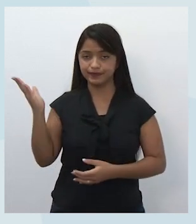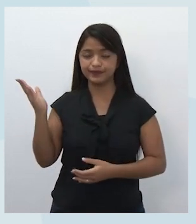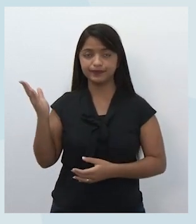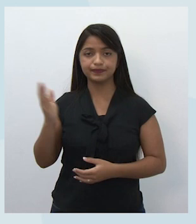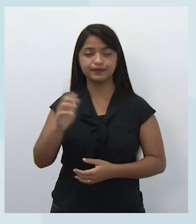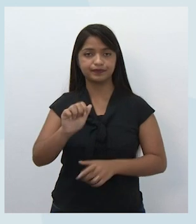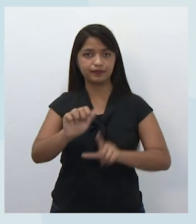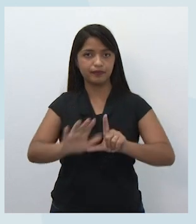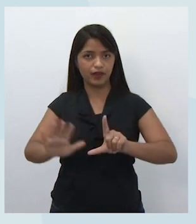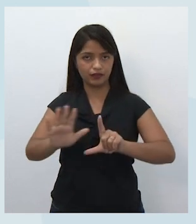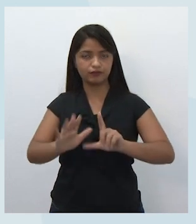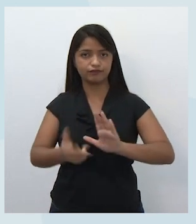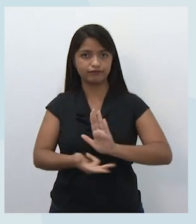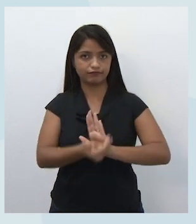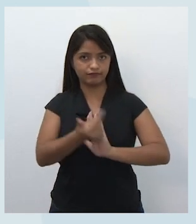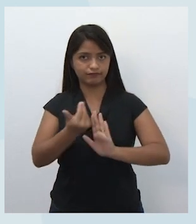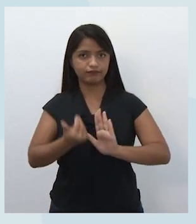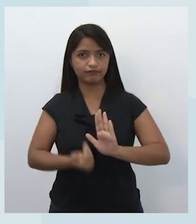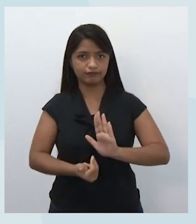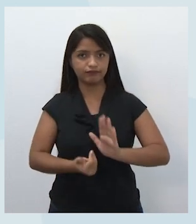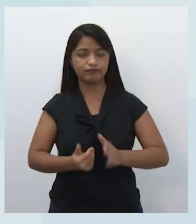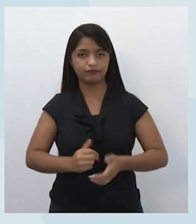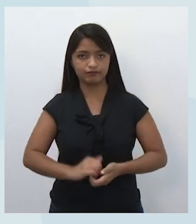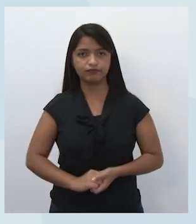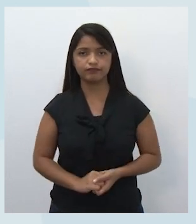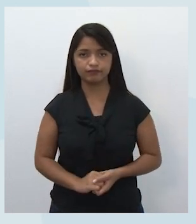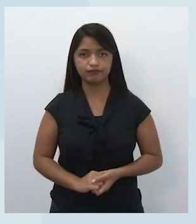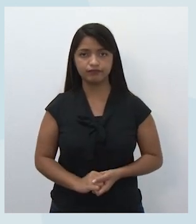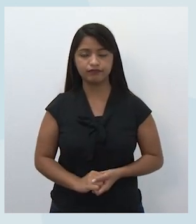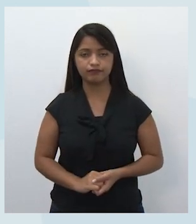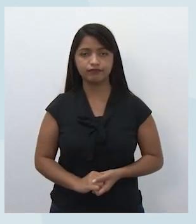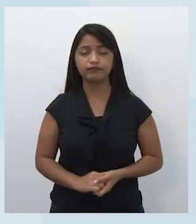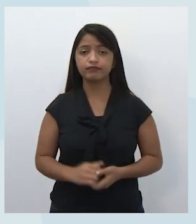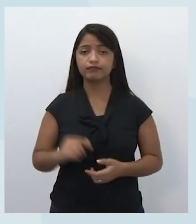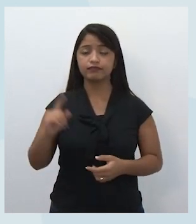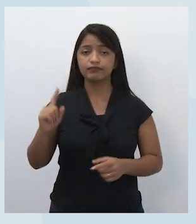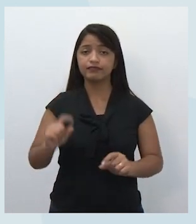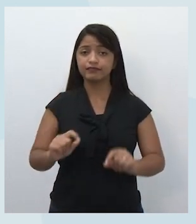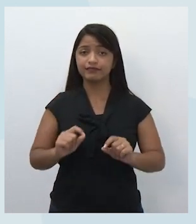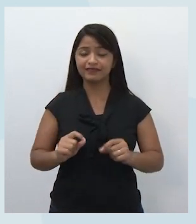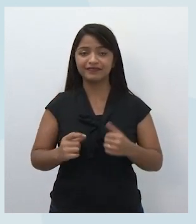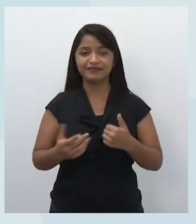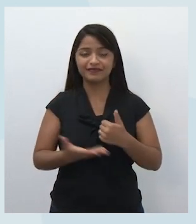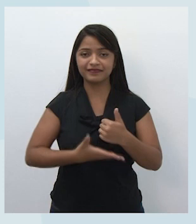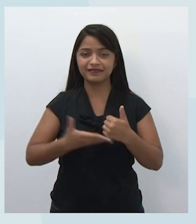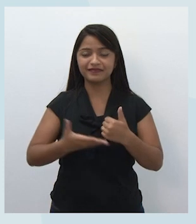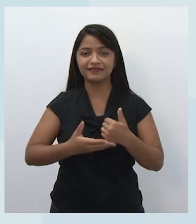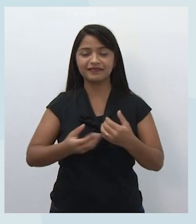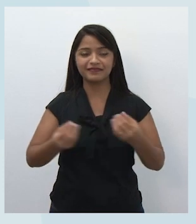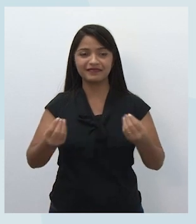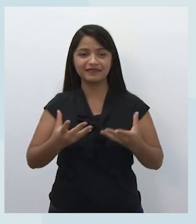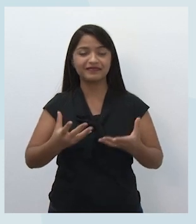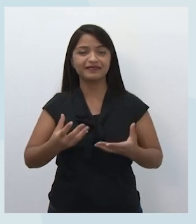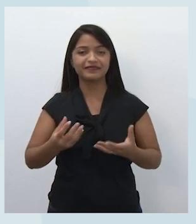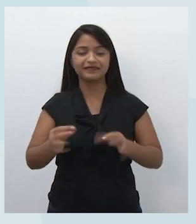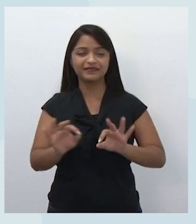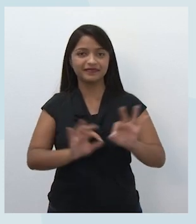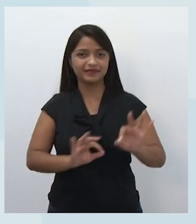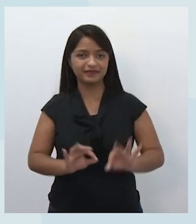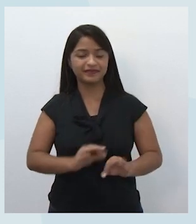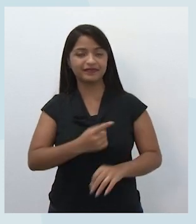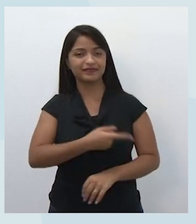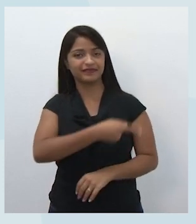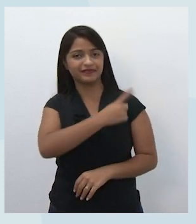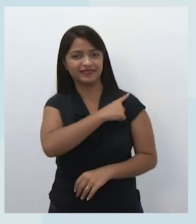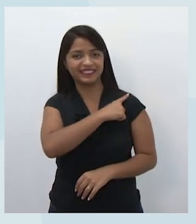esse desenho também nós estamos apresentando para vocês porque foi a base da construção da situação de aprendizagem para a primeira série do